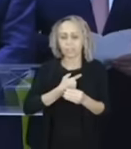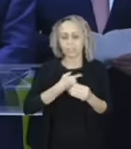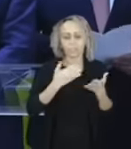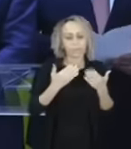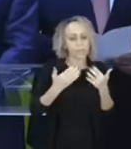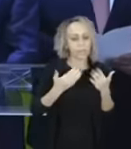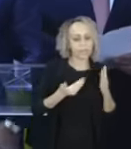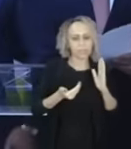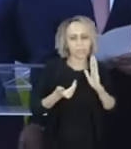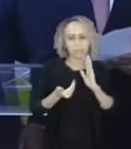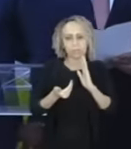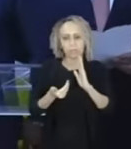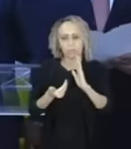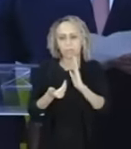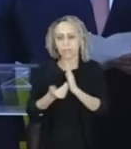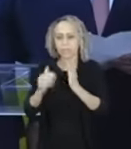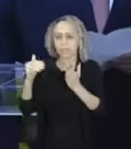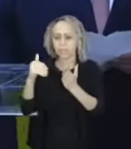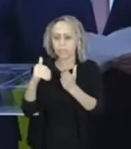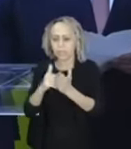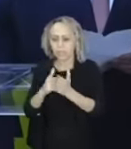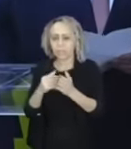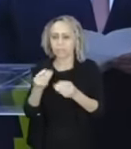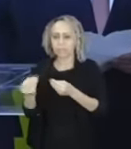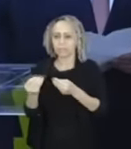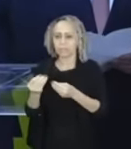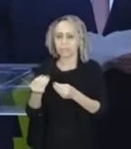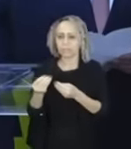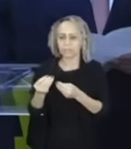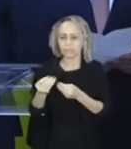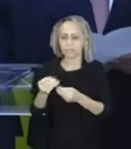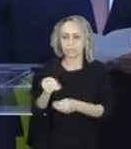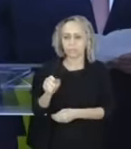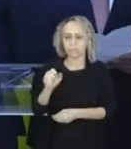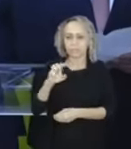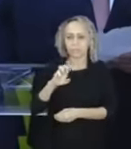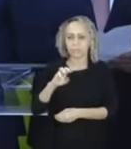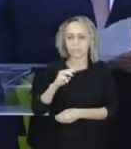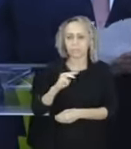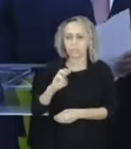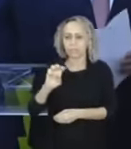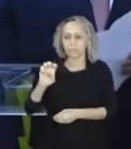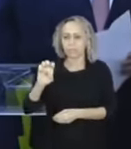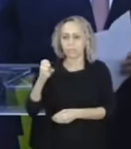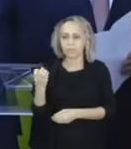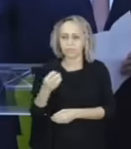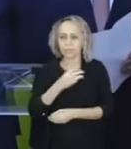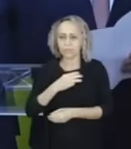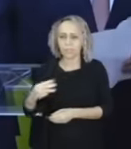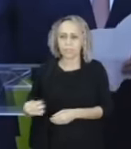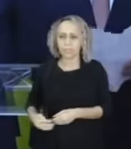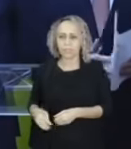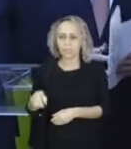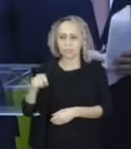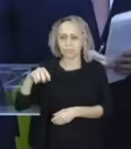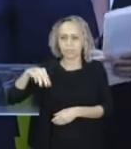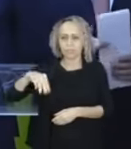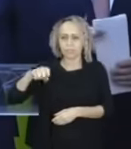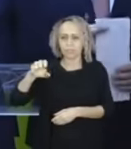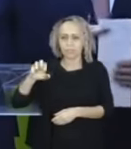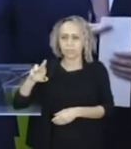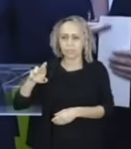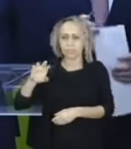o Senado Como disse aqui é o ministro Mercadante na verdade os valores constam